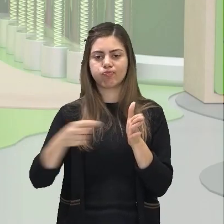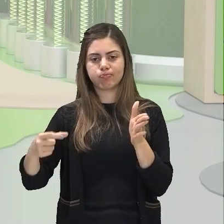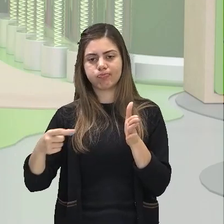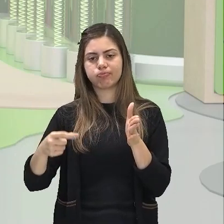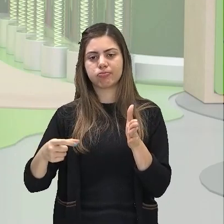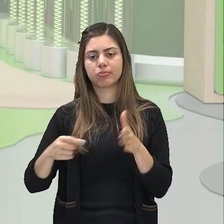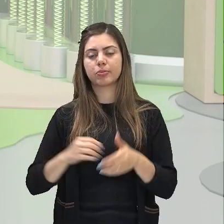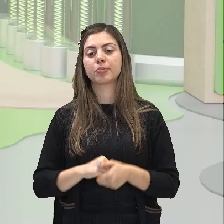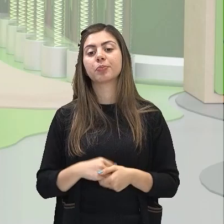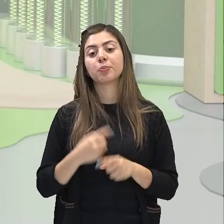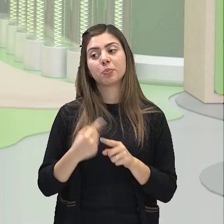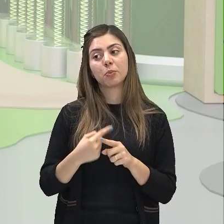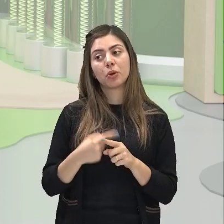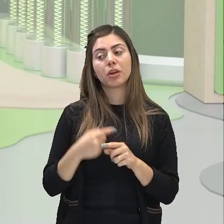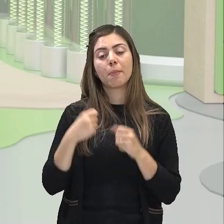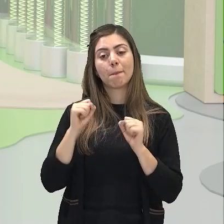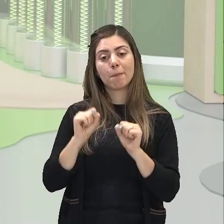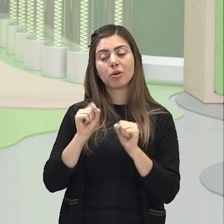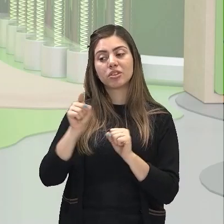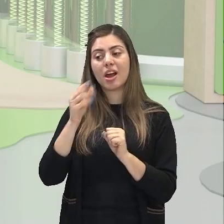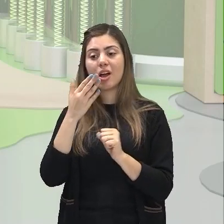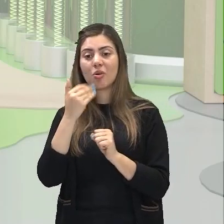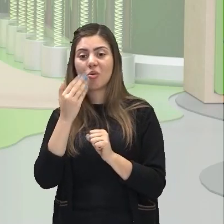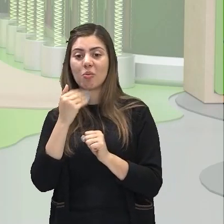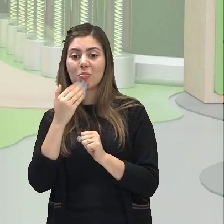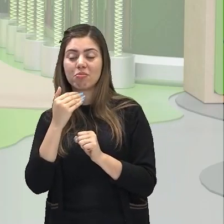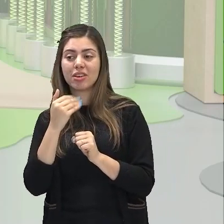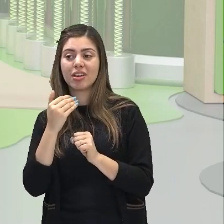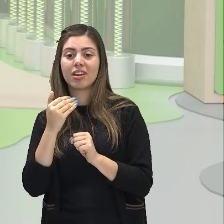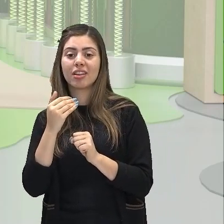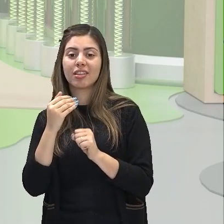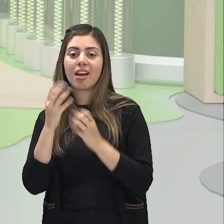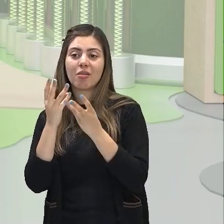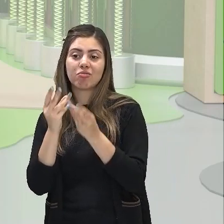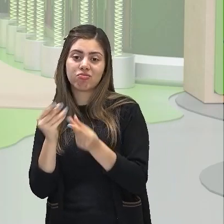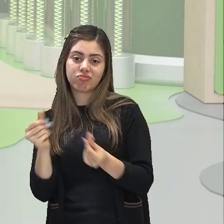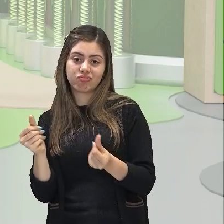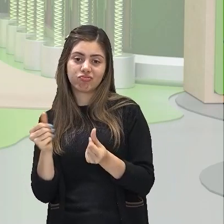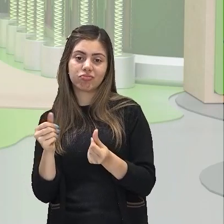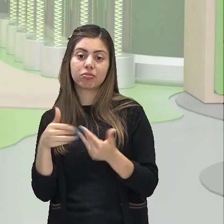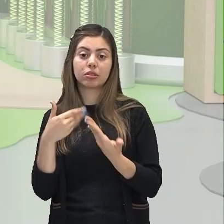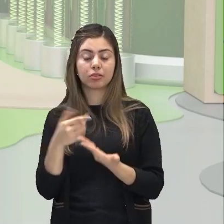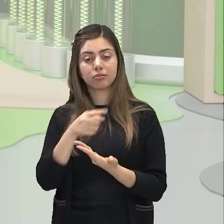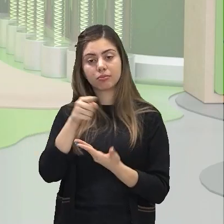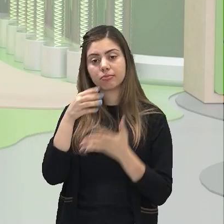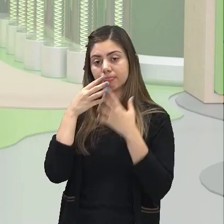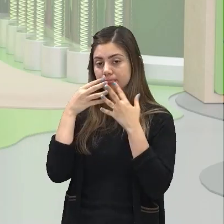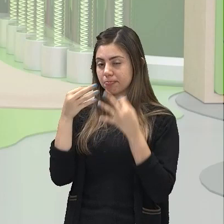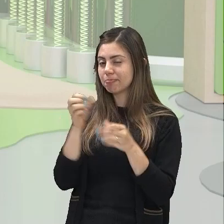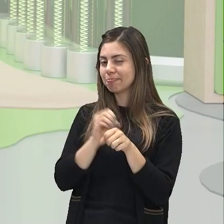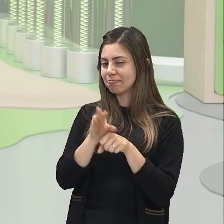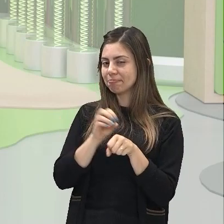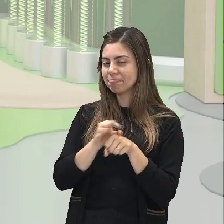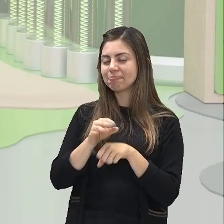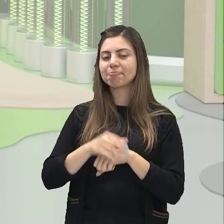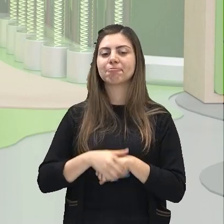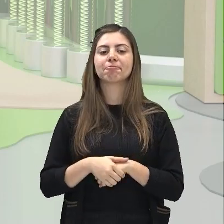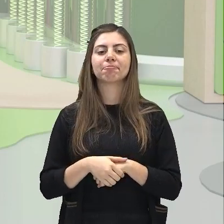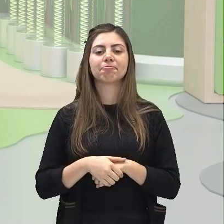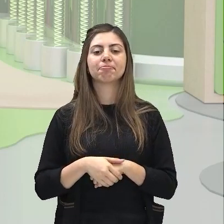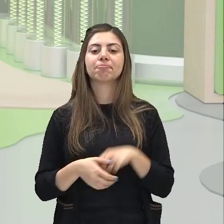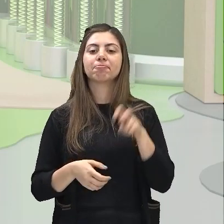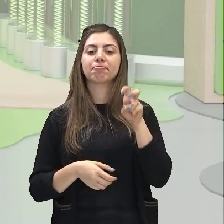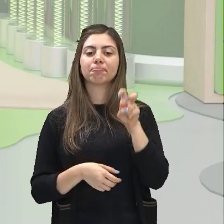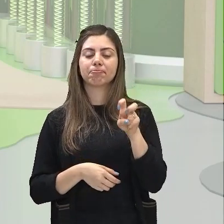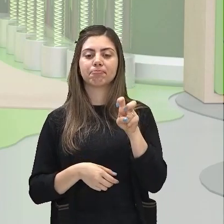Até mesmo porque corre o risco de estragar aquele alimento, então você vai ter um prejuízo maior. Então fiquem atentos aí nas dicas. Quinta dica, vamos observar